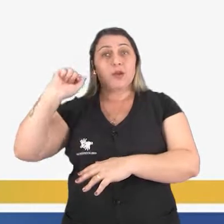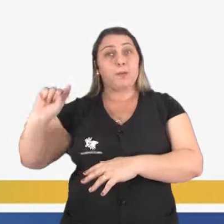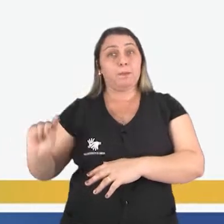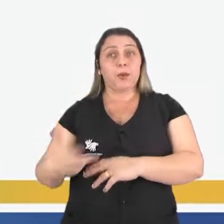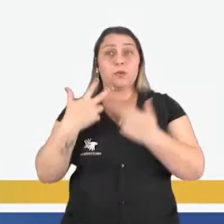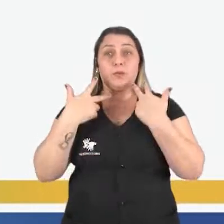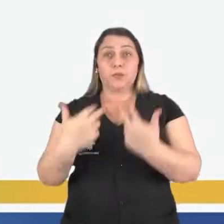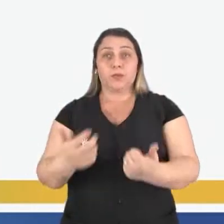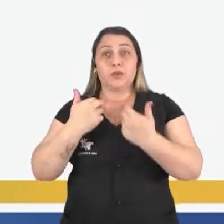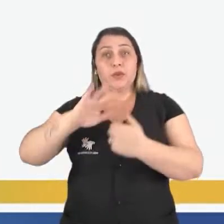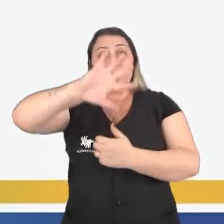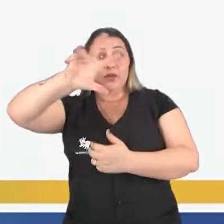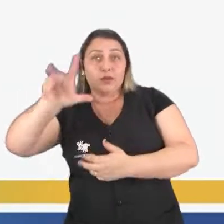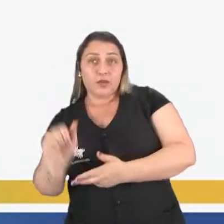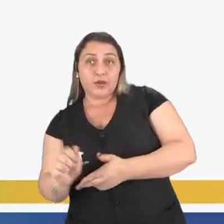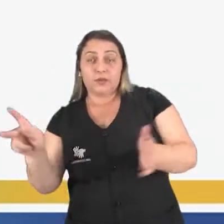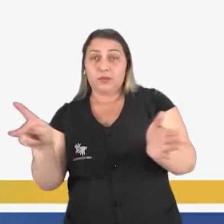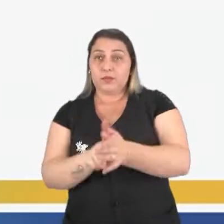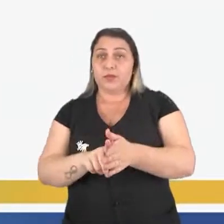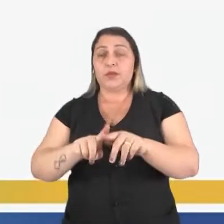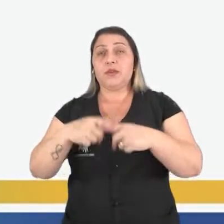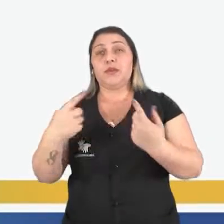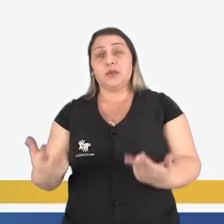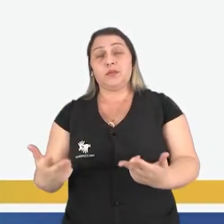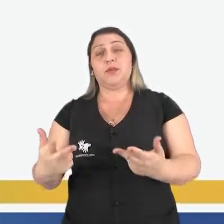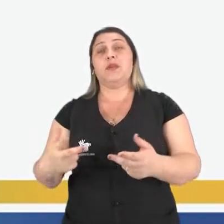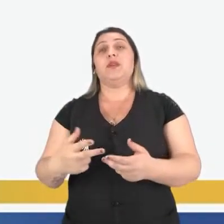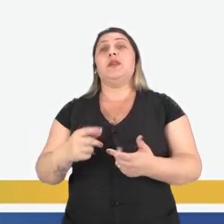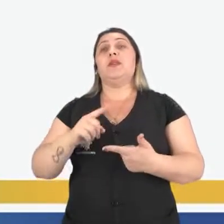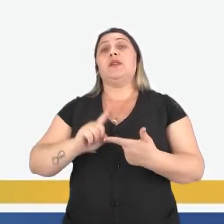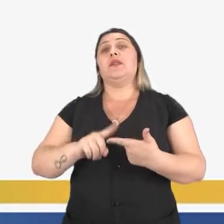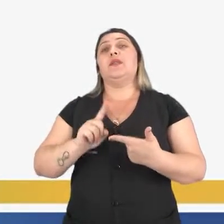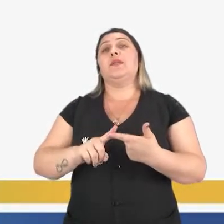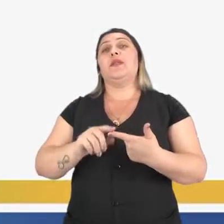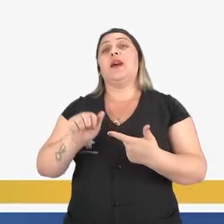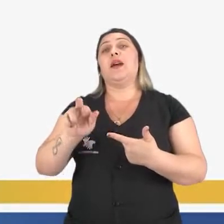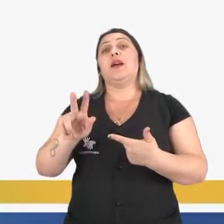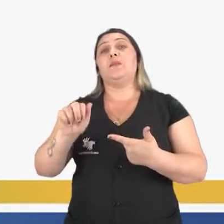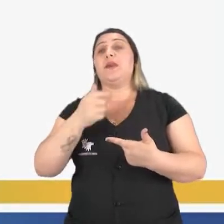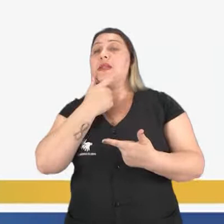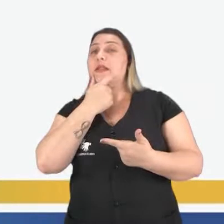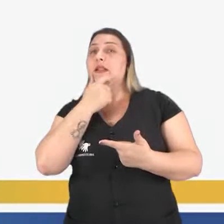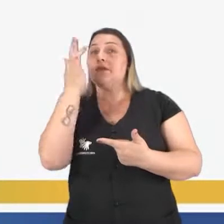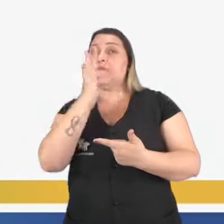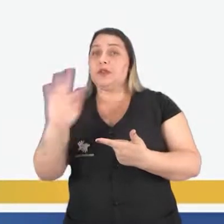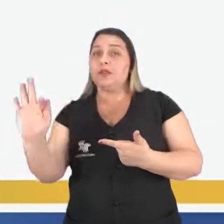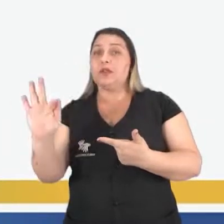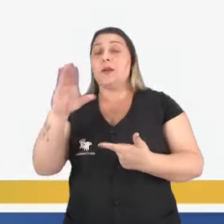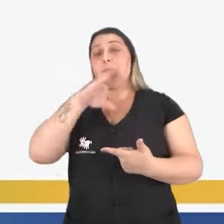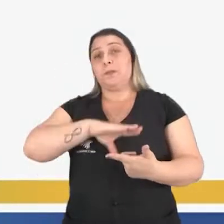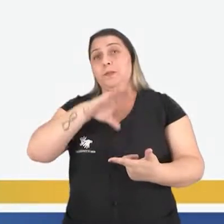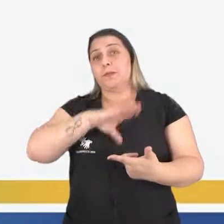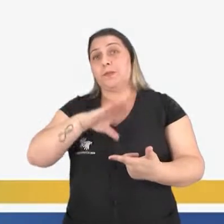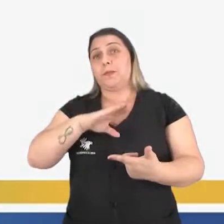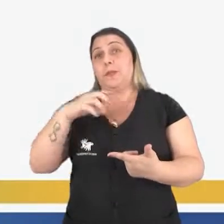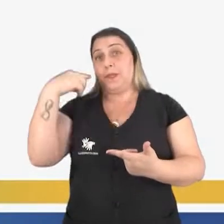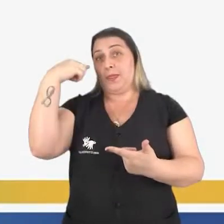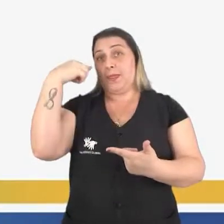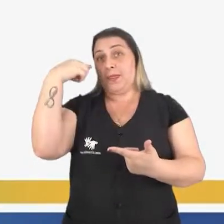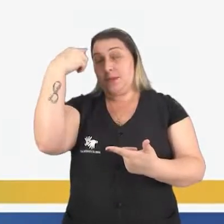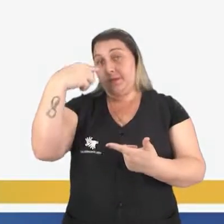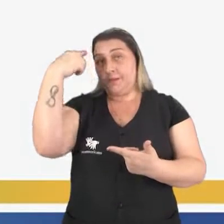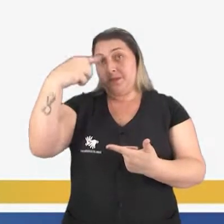1000 línguas africanas, além de idiomas como o árabe, inglês, francês, português,